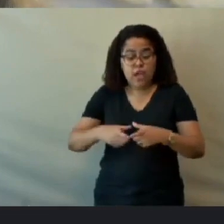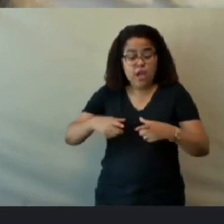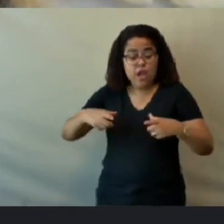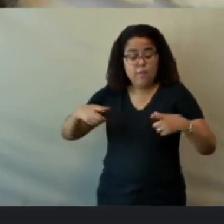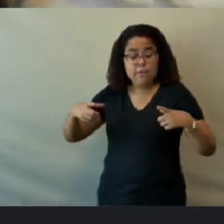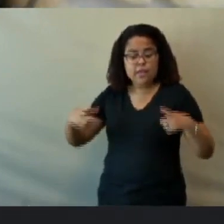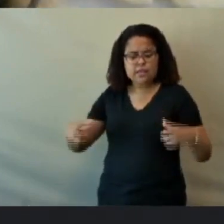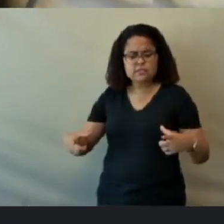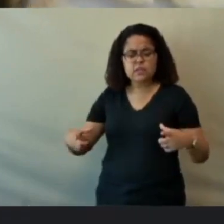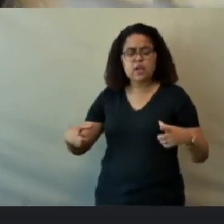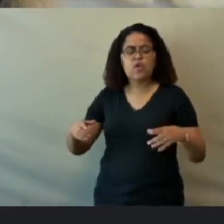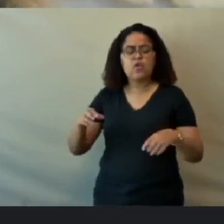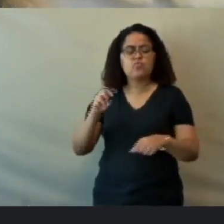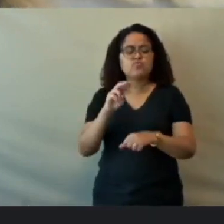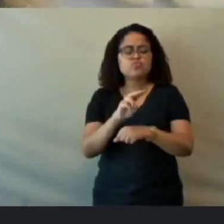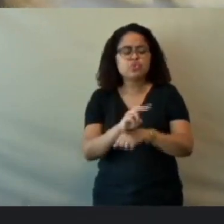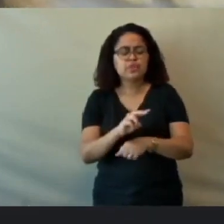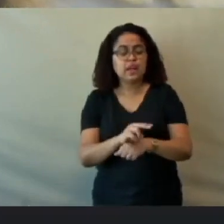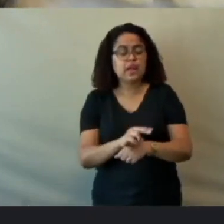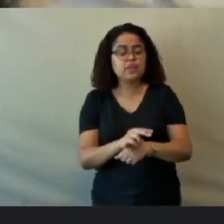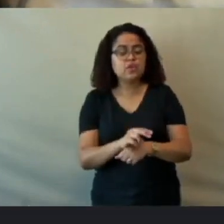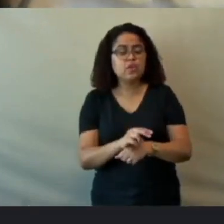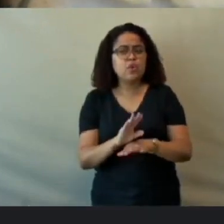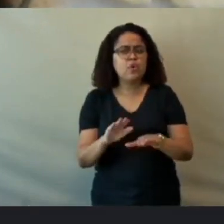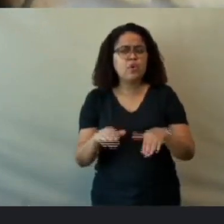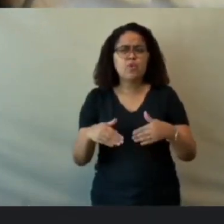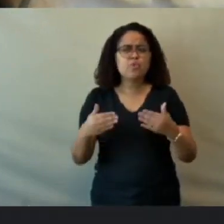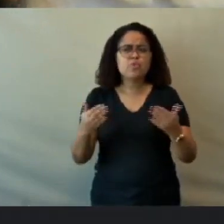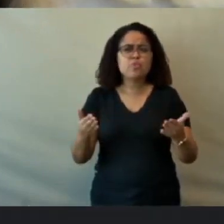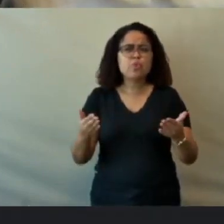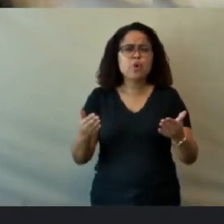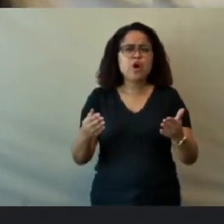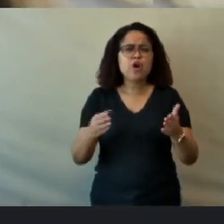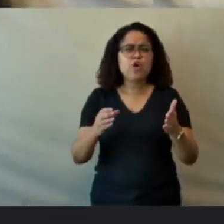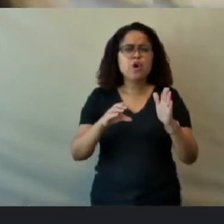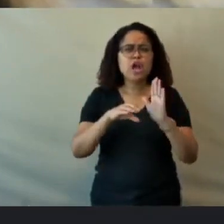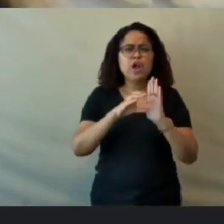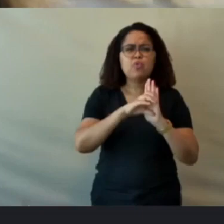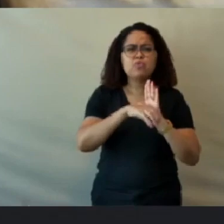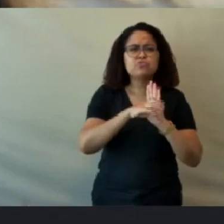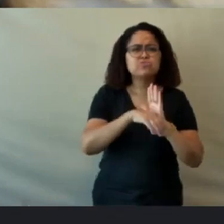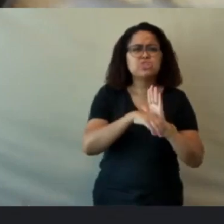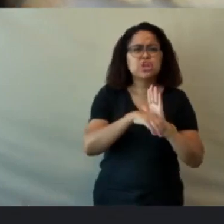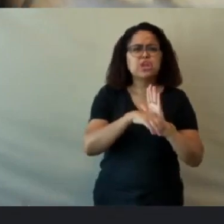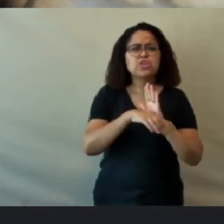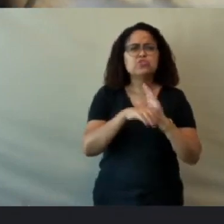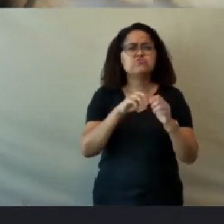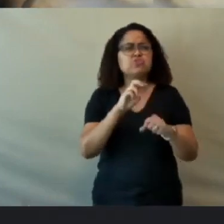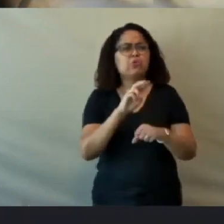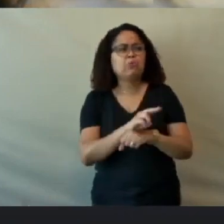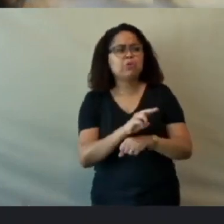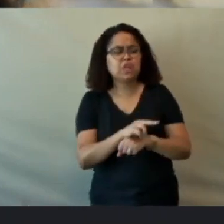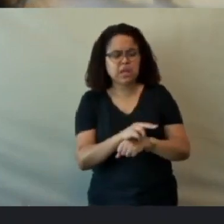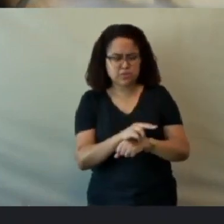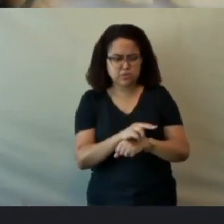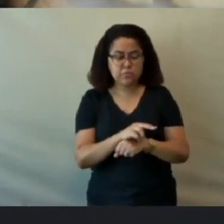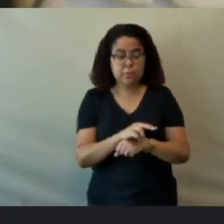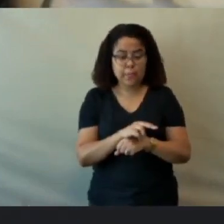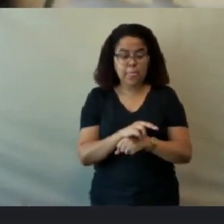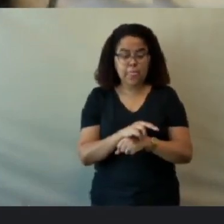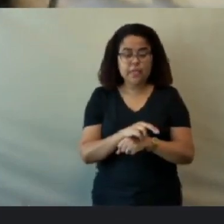de qual que é realmente o conceito de cuidado que a gente está dizendo e que nós enquanto saúde